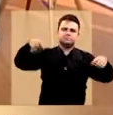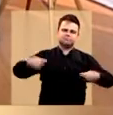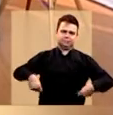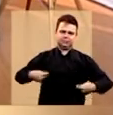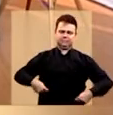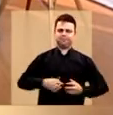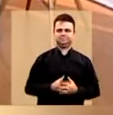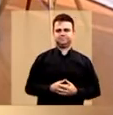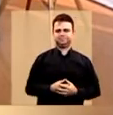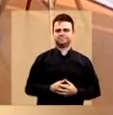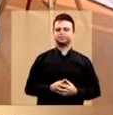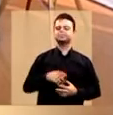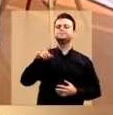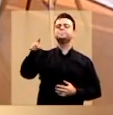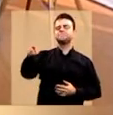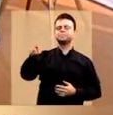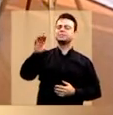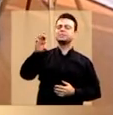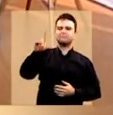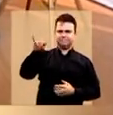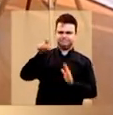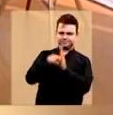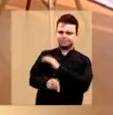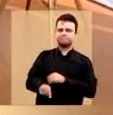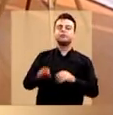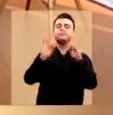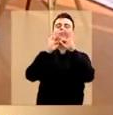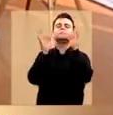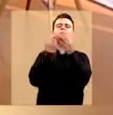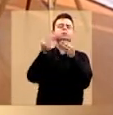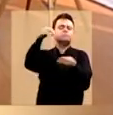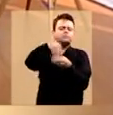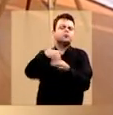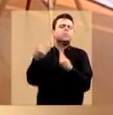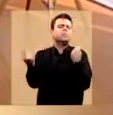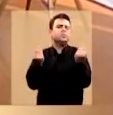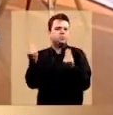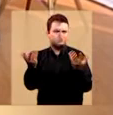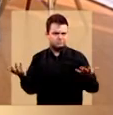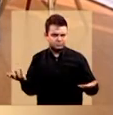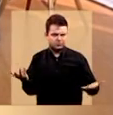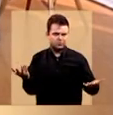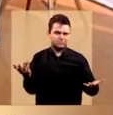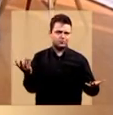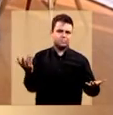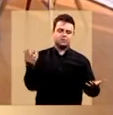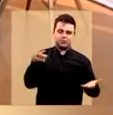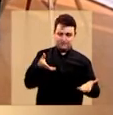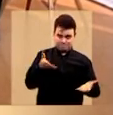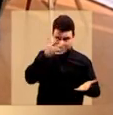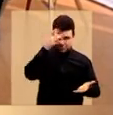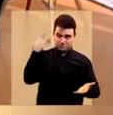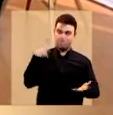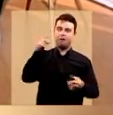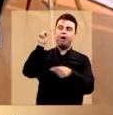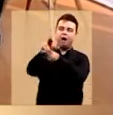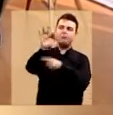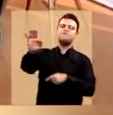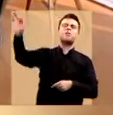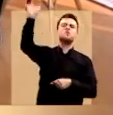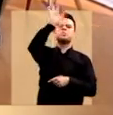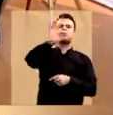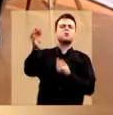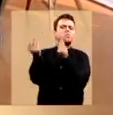O Cecília, dentro do ambiente familiar, o que representa esse canudo, esse curso superior para toda essa